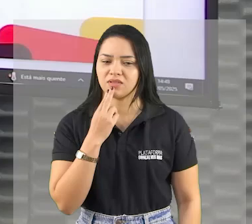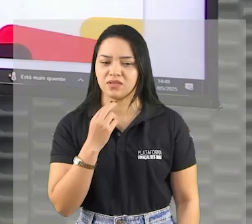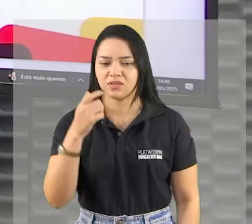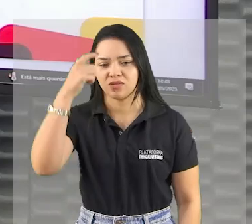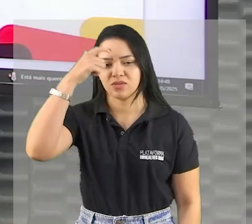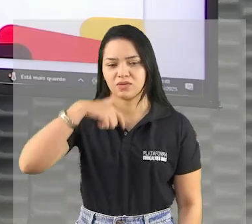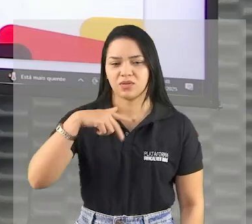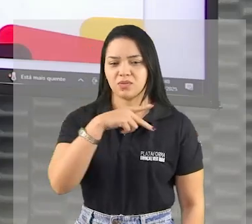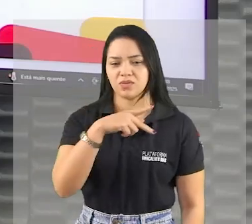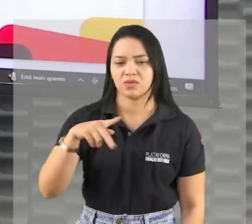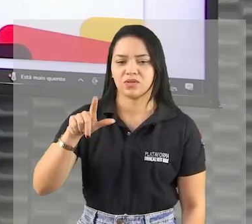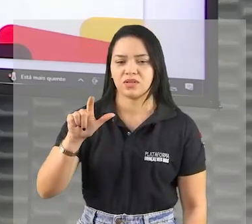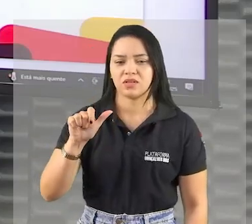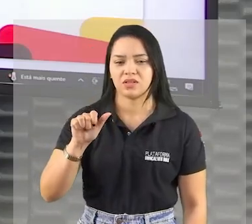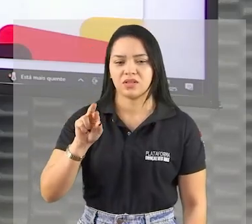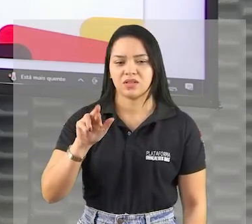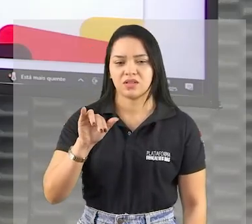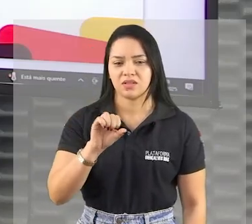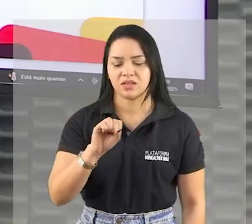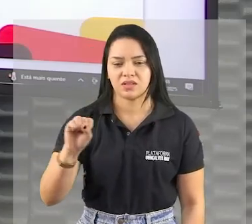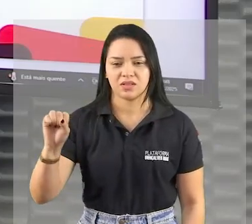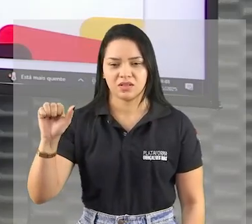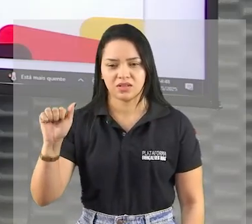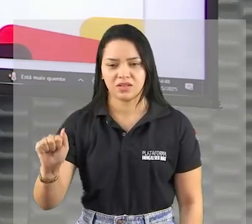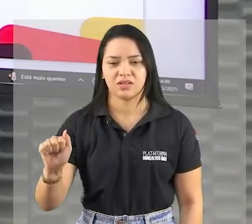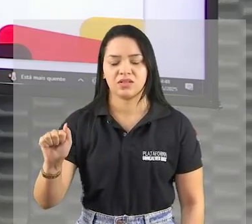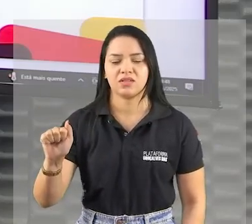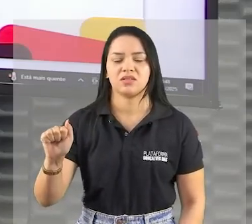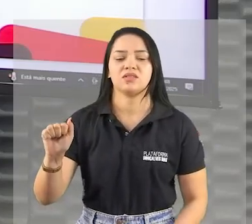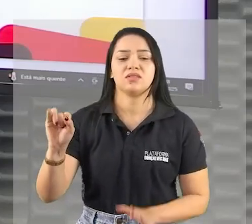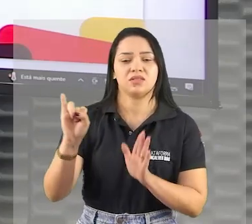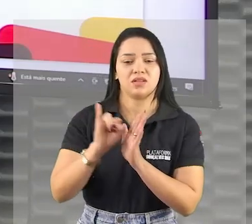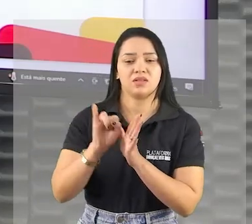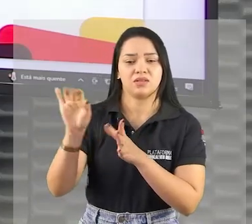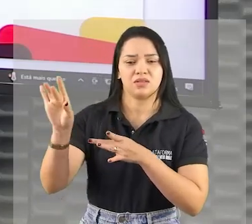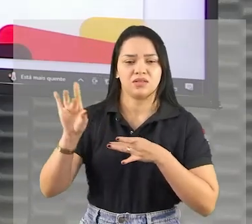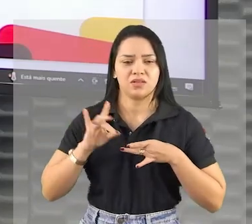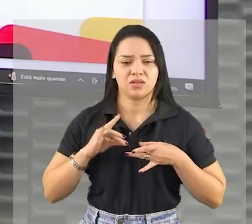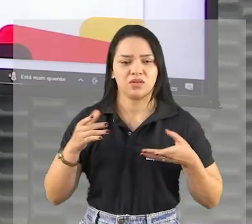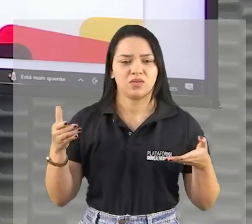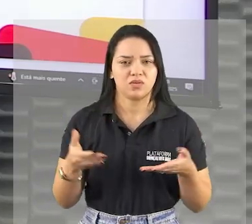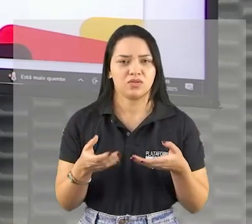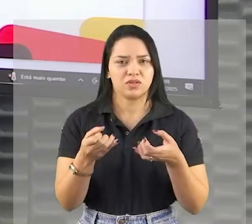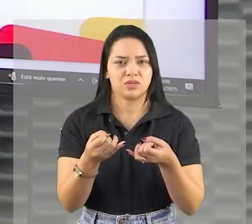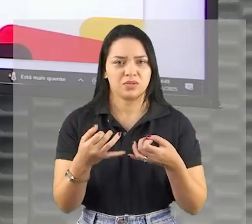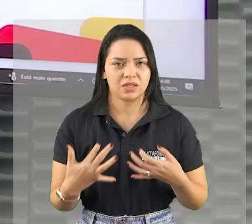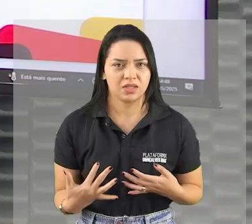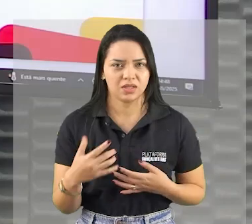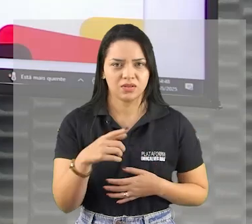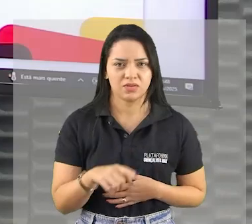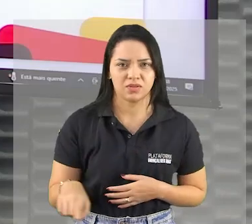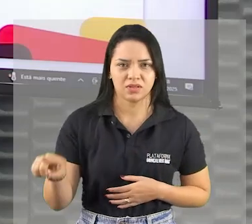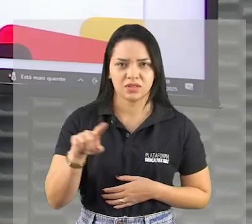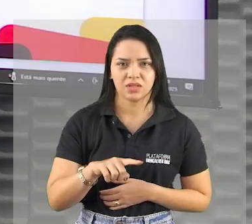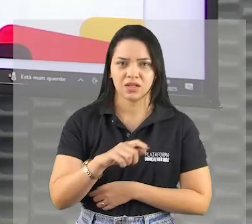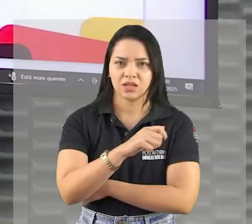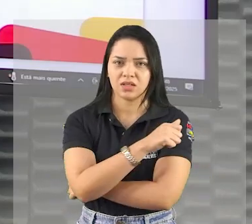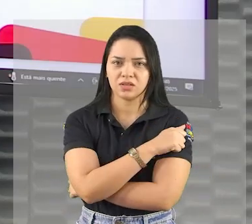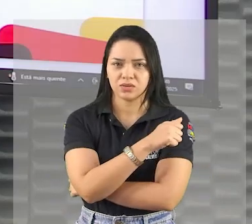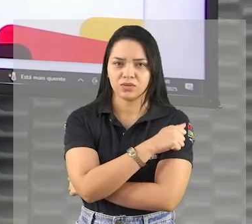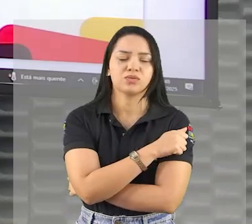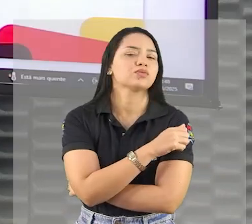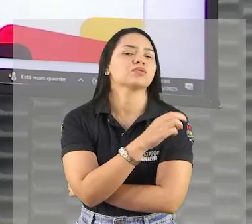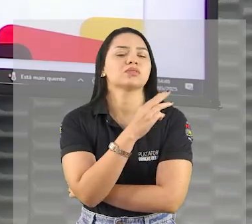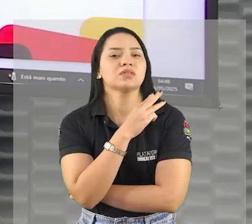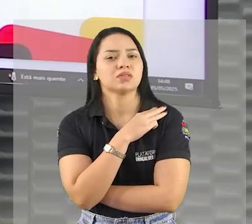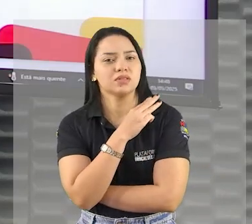sou a professora Larissa, professora de Identidade e Protagonismo. Hoje a gente vai falar diretamente com você, aluna e aluna da terceira